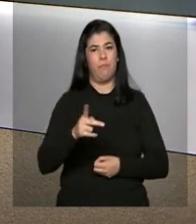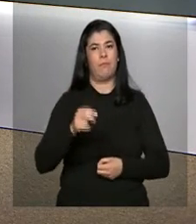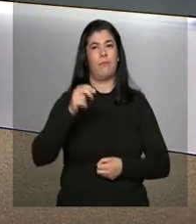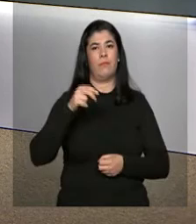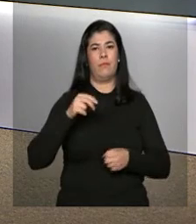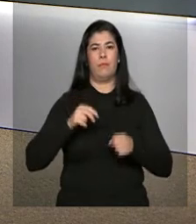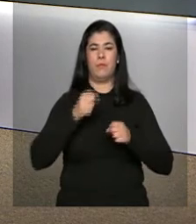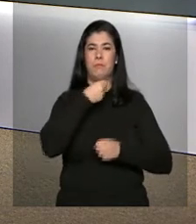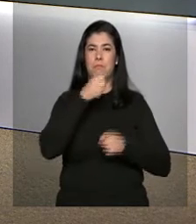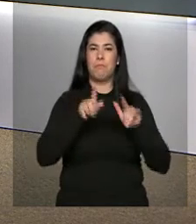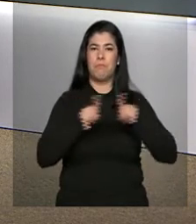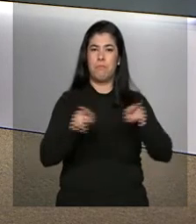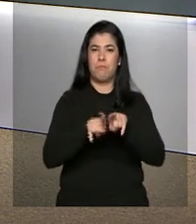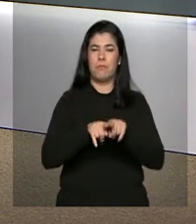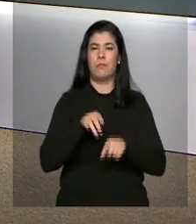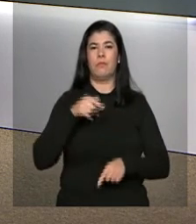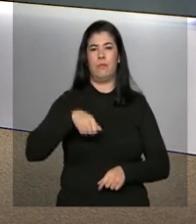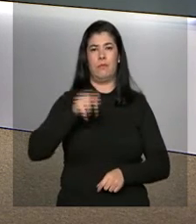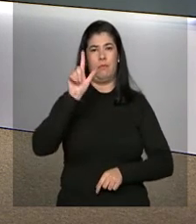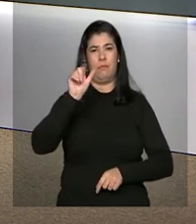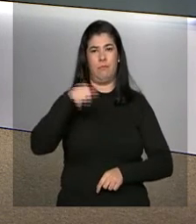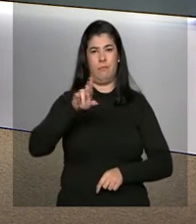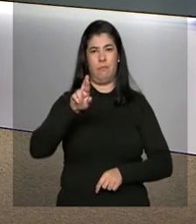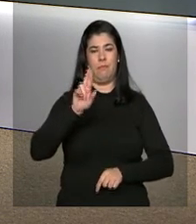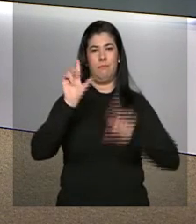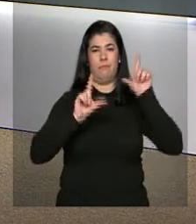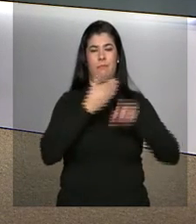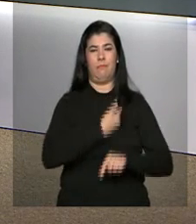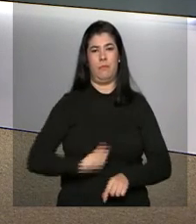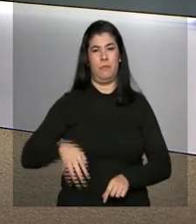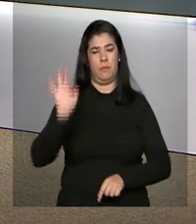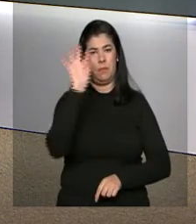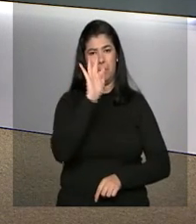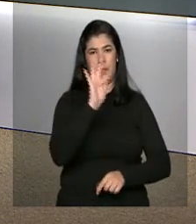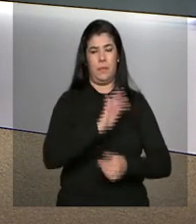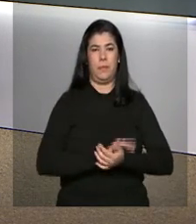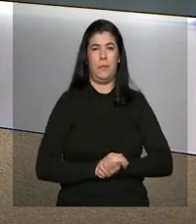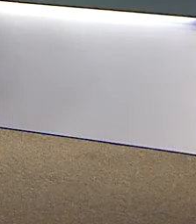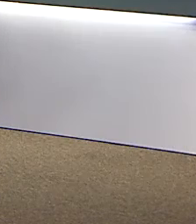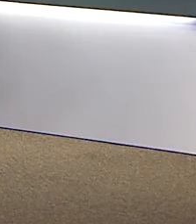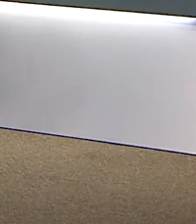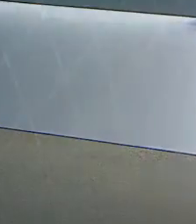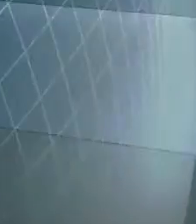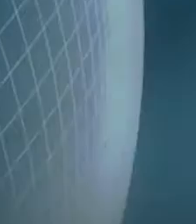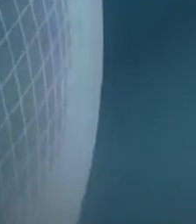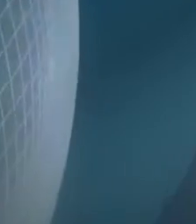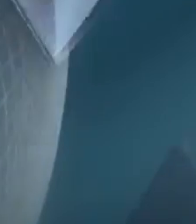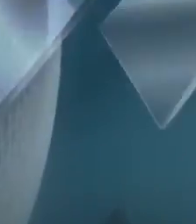momento com outras informações. Continue com a gente. NBR, a TV do Governo Federal.